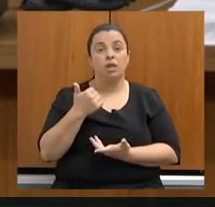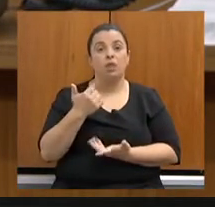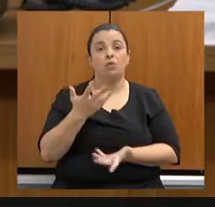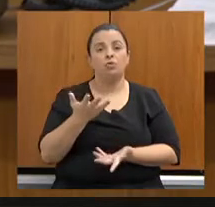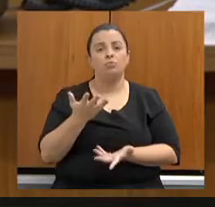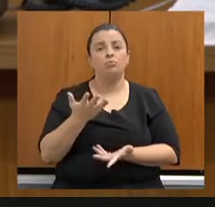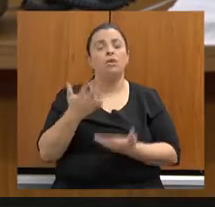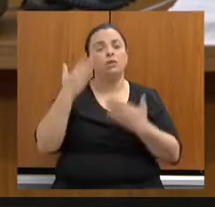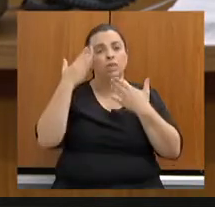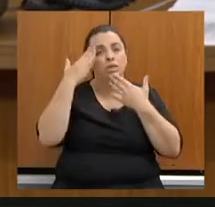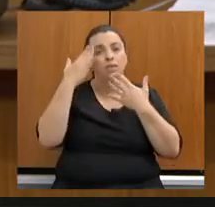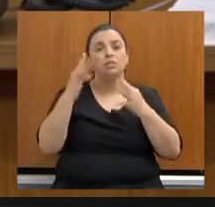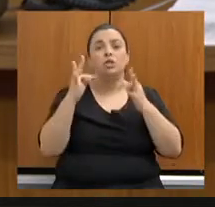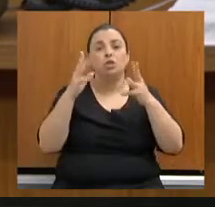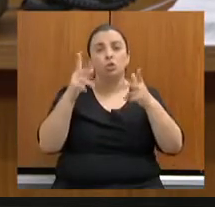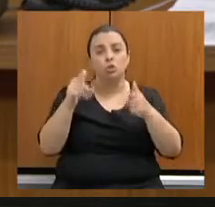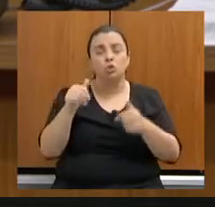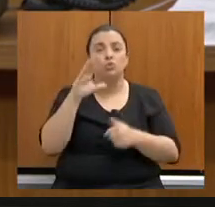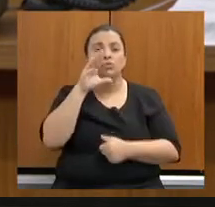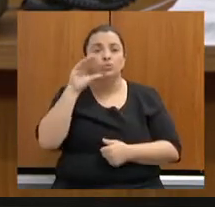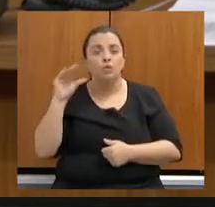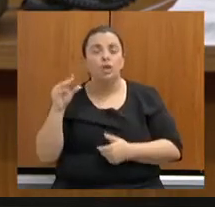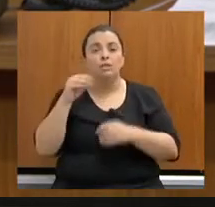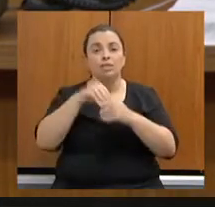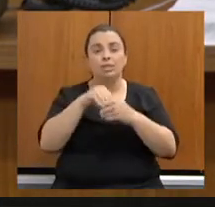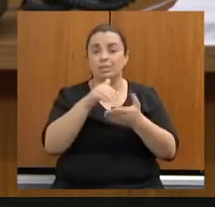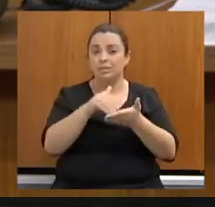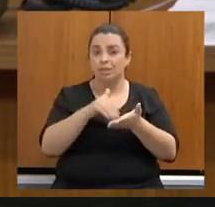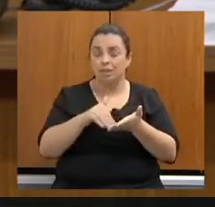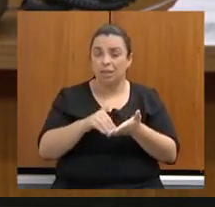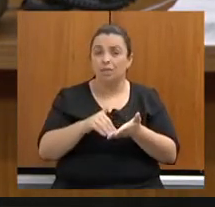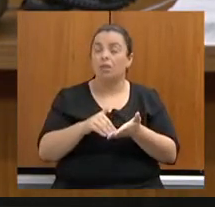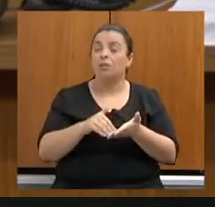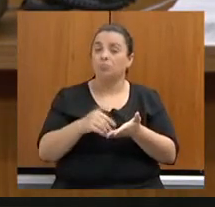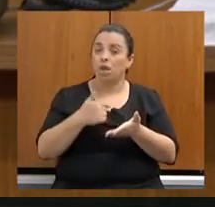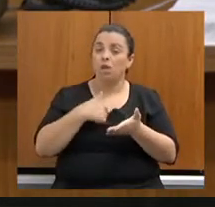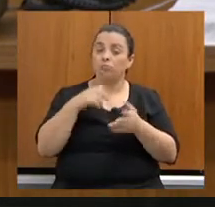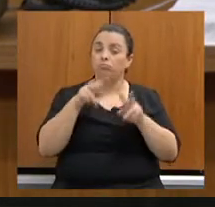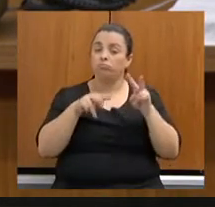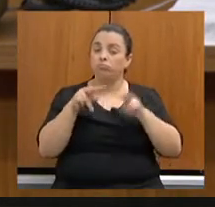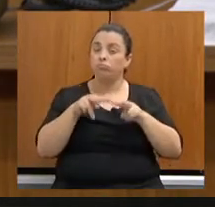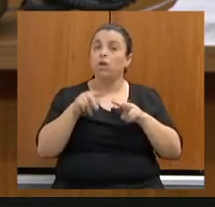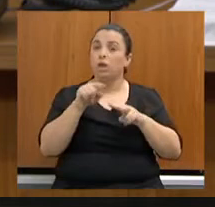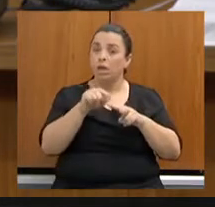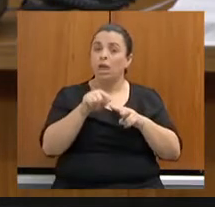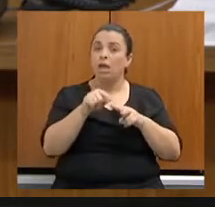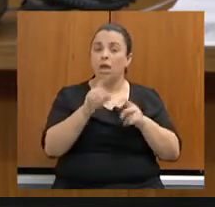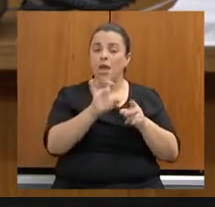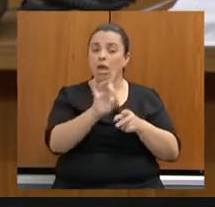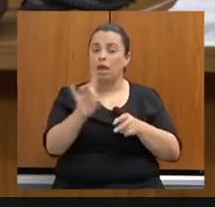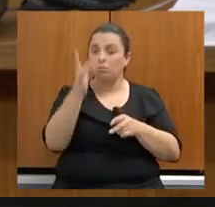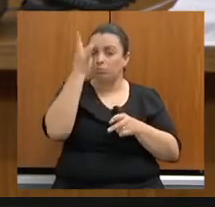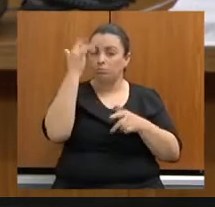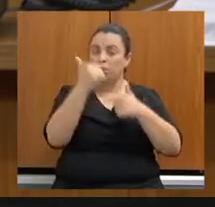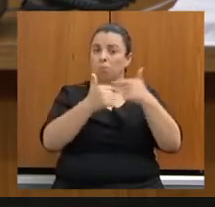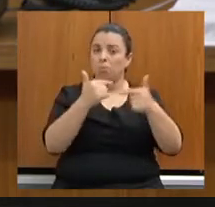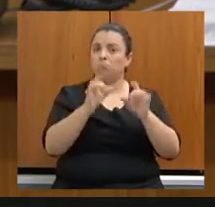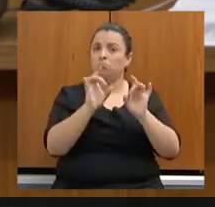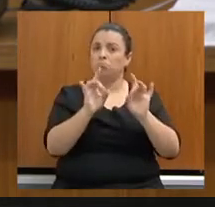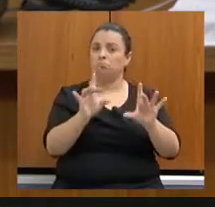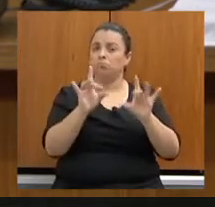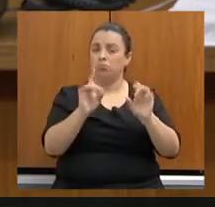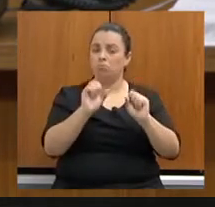agradecimento a todos os servidores da secretaria Porque na minha avaliação faz um trabalho primoroso e se